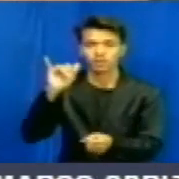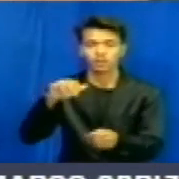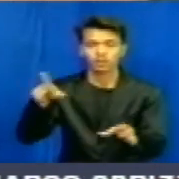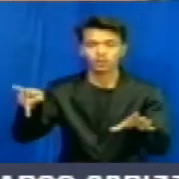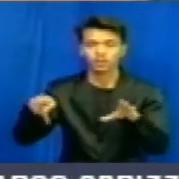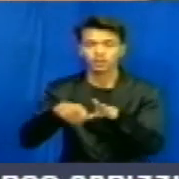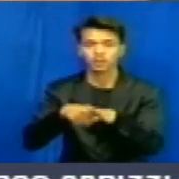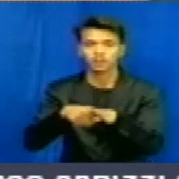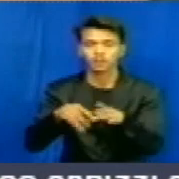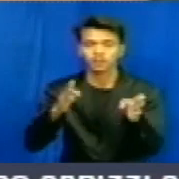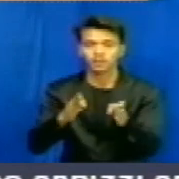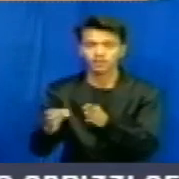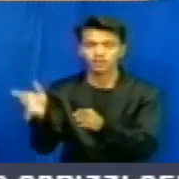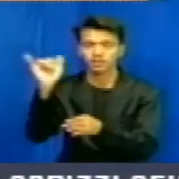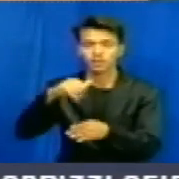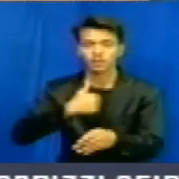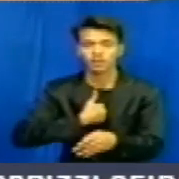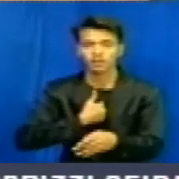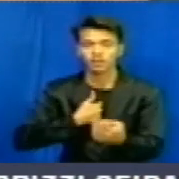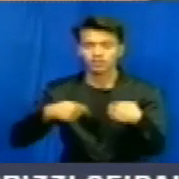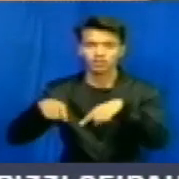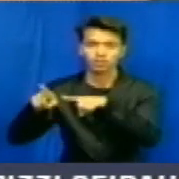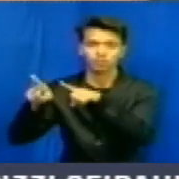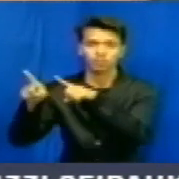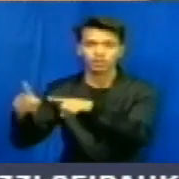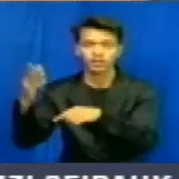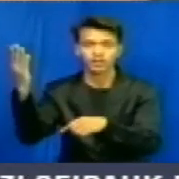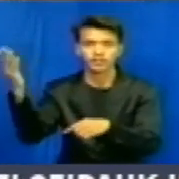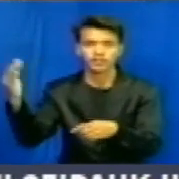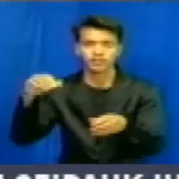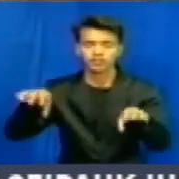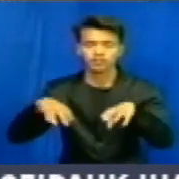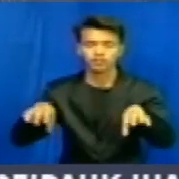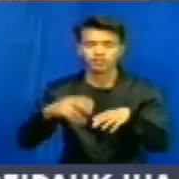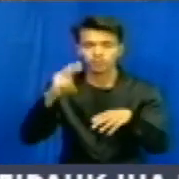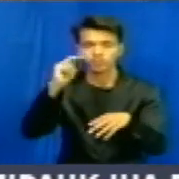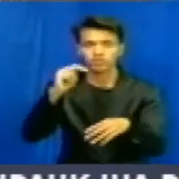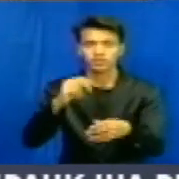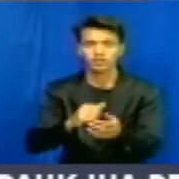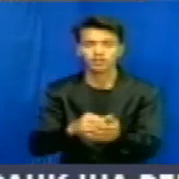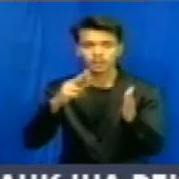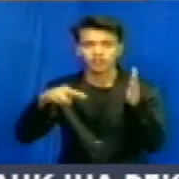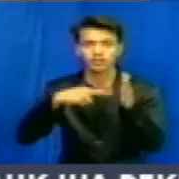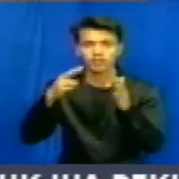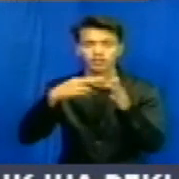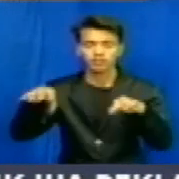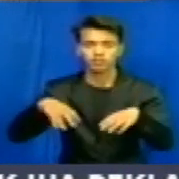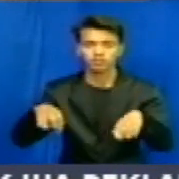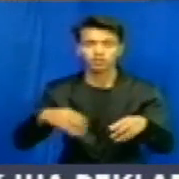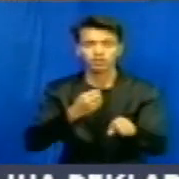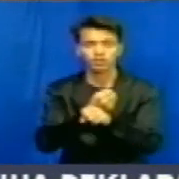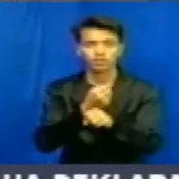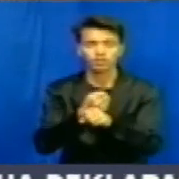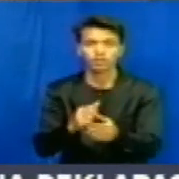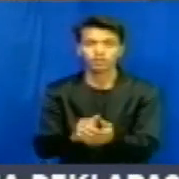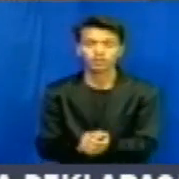participa máximo, prepara-se nem andi diek, molok ba iha serviço ninian, tamba requerimento e serviço ninian é bot. Tu é